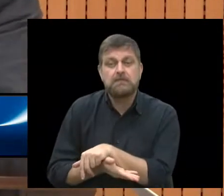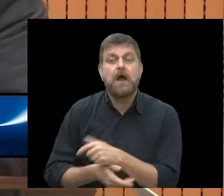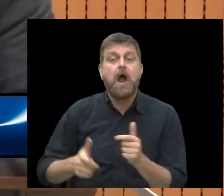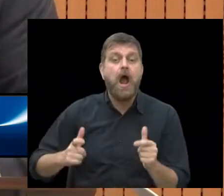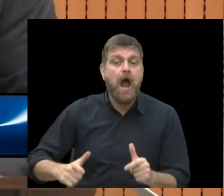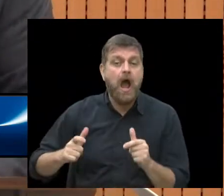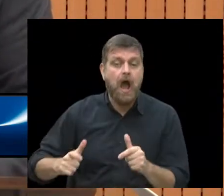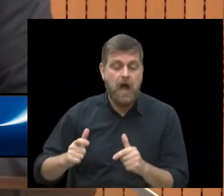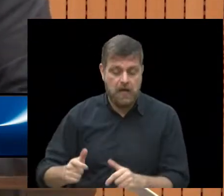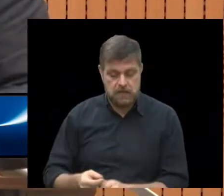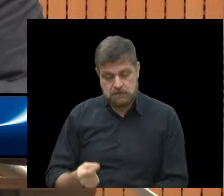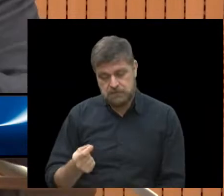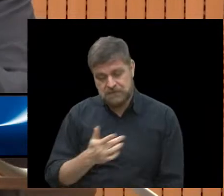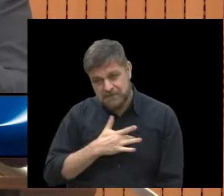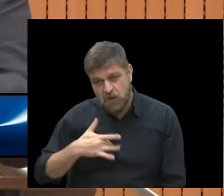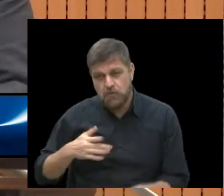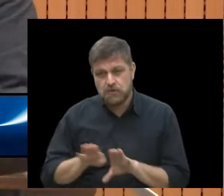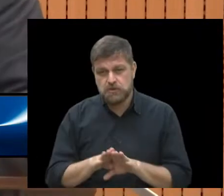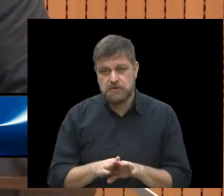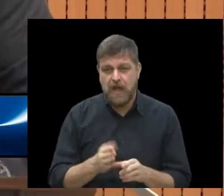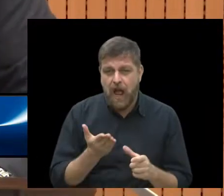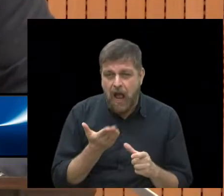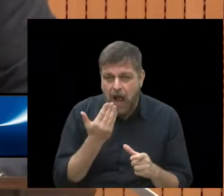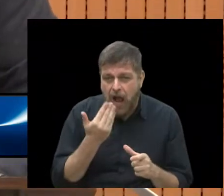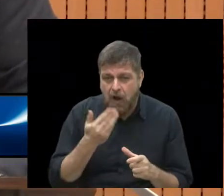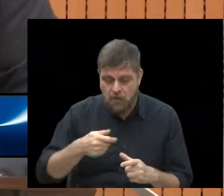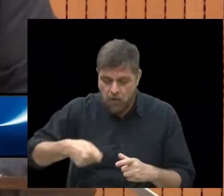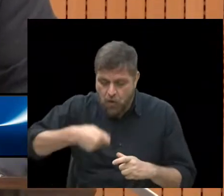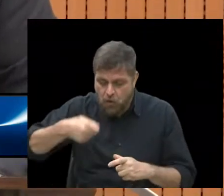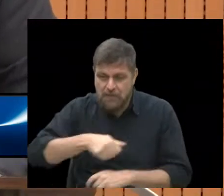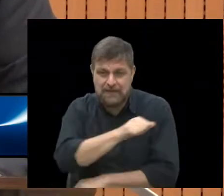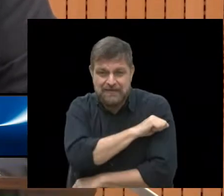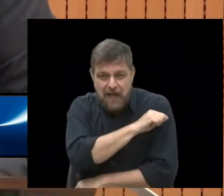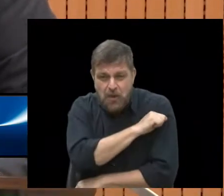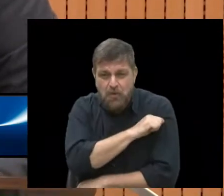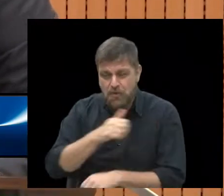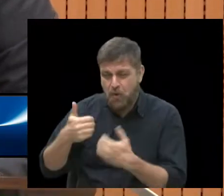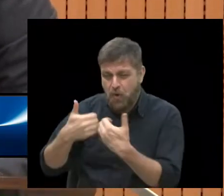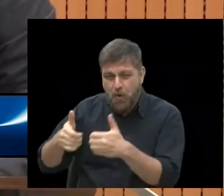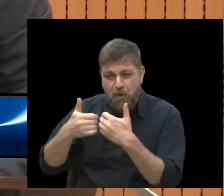na merenda, transporte público de péssima qualidade,